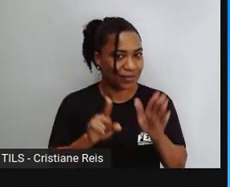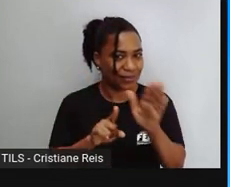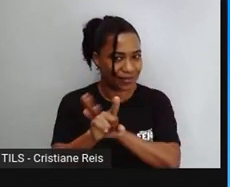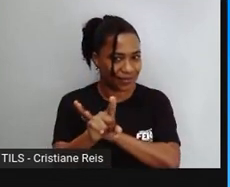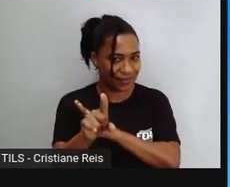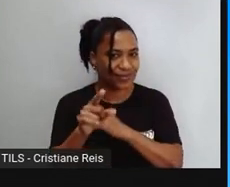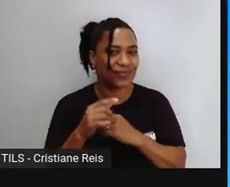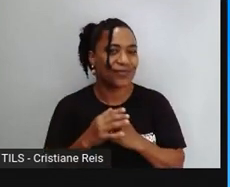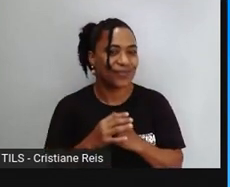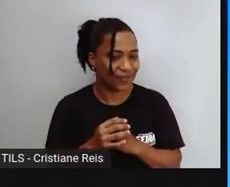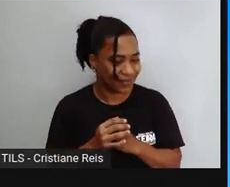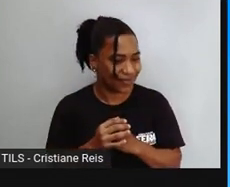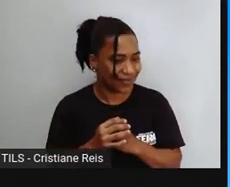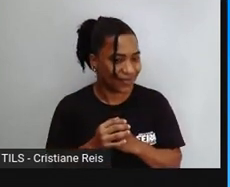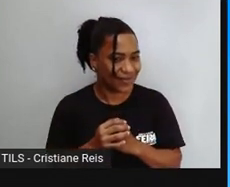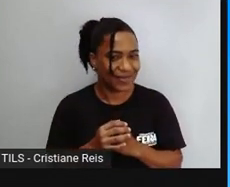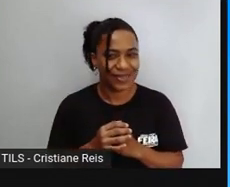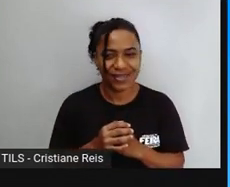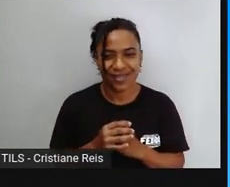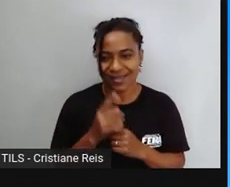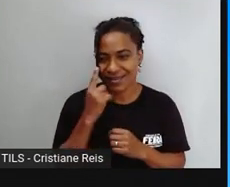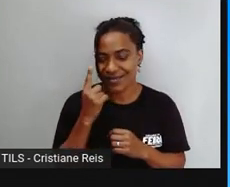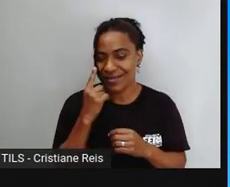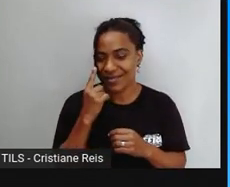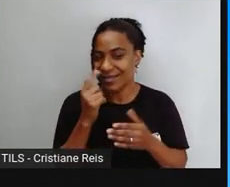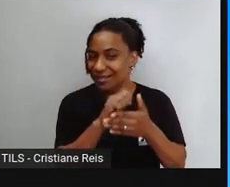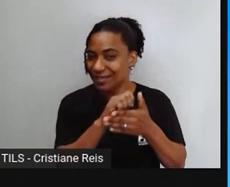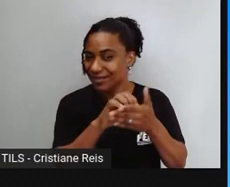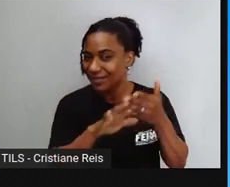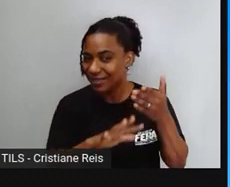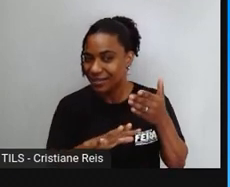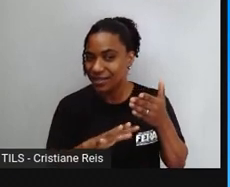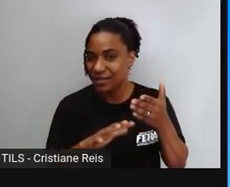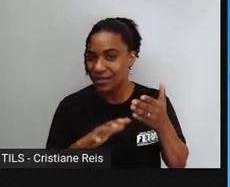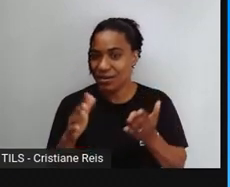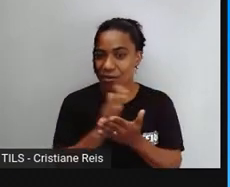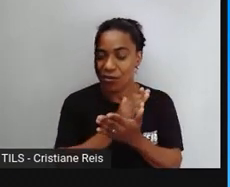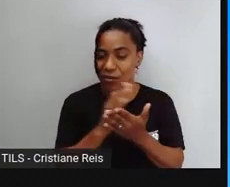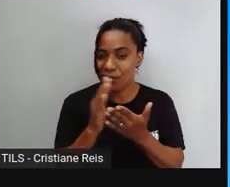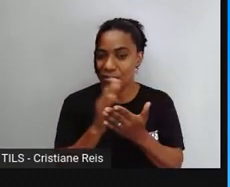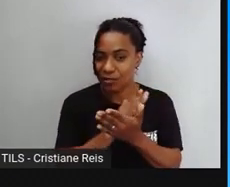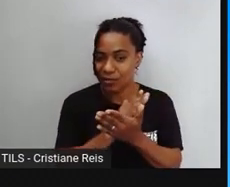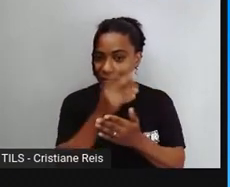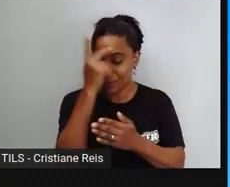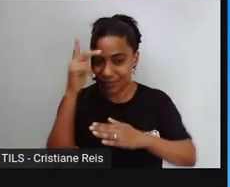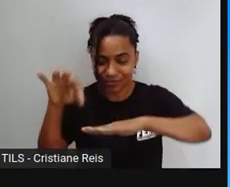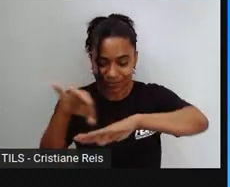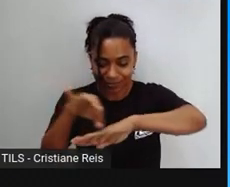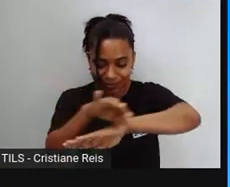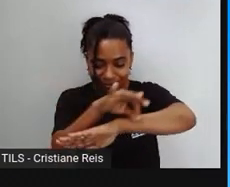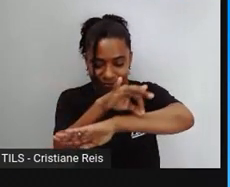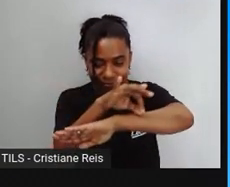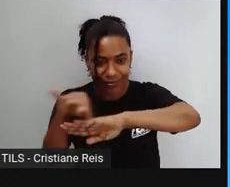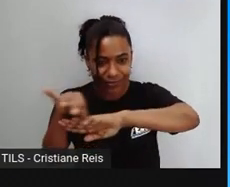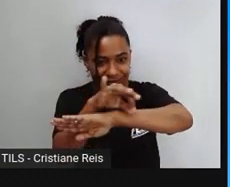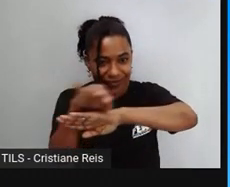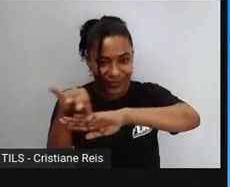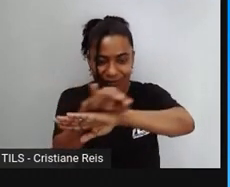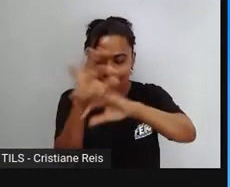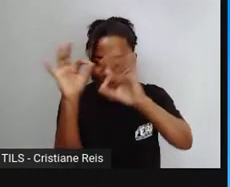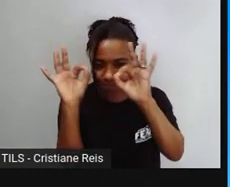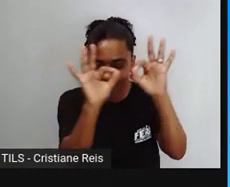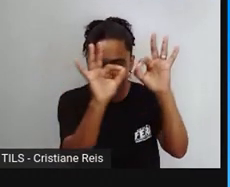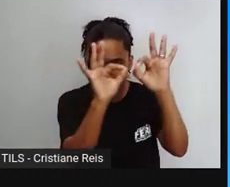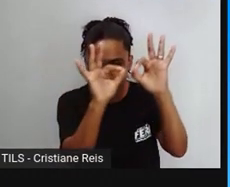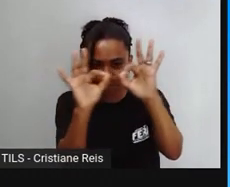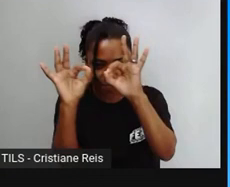que hoje existem arquitetos que estão projetando novos modelos de casa para o